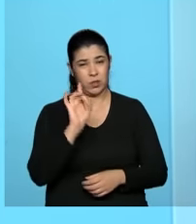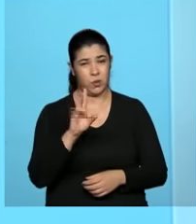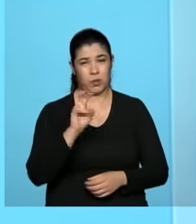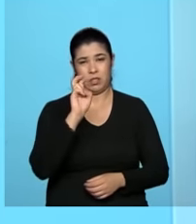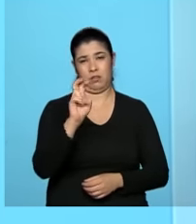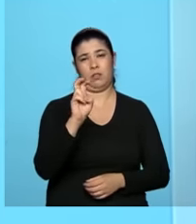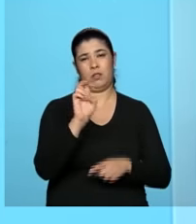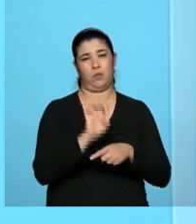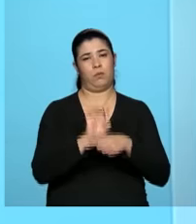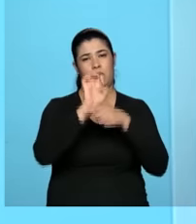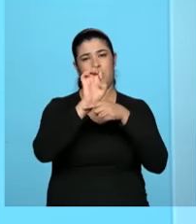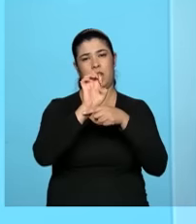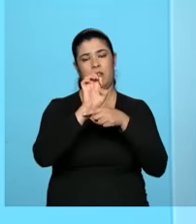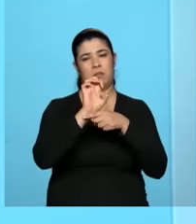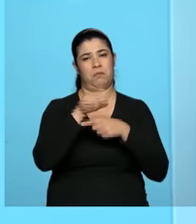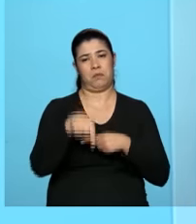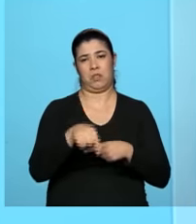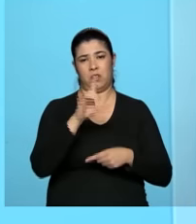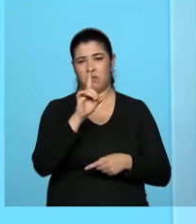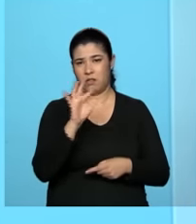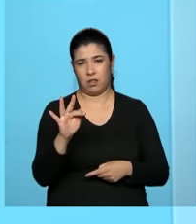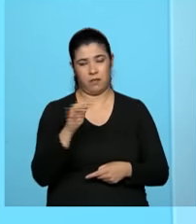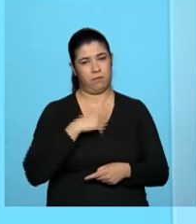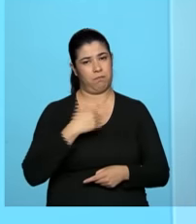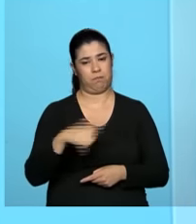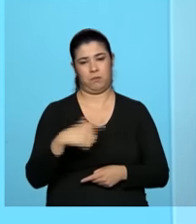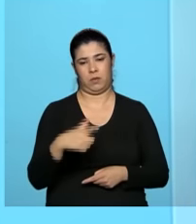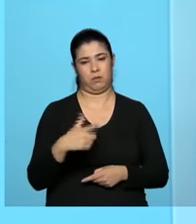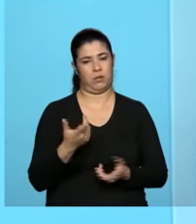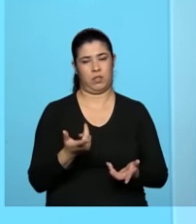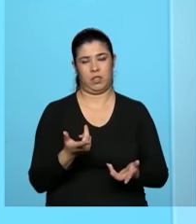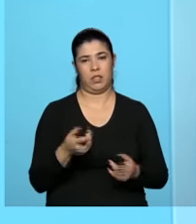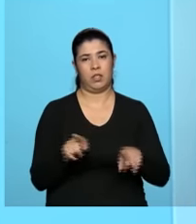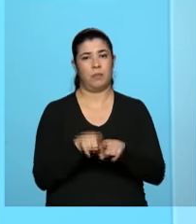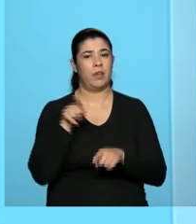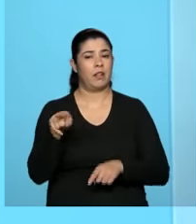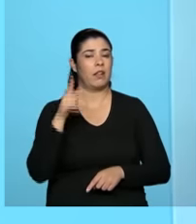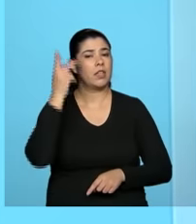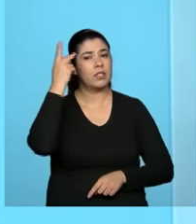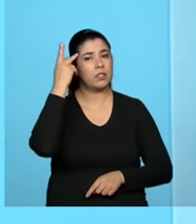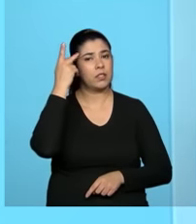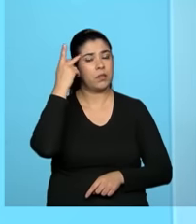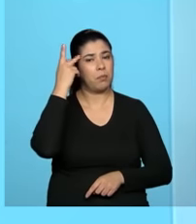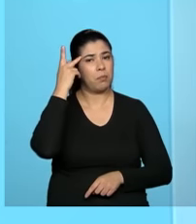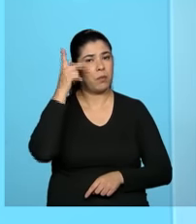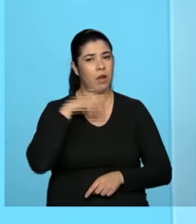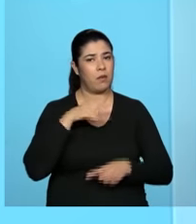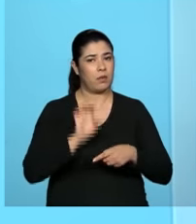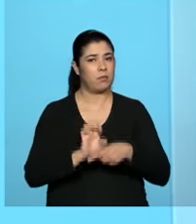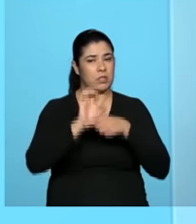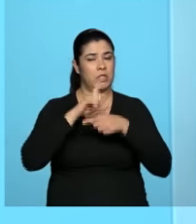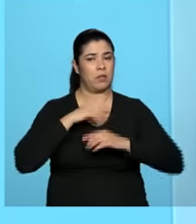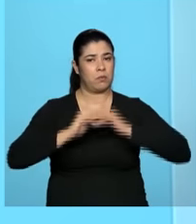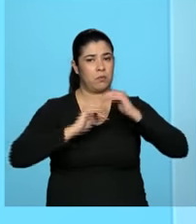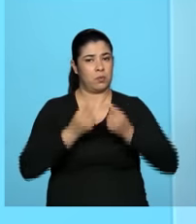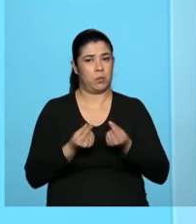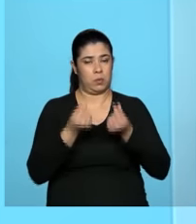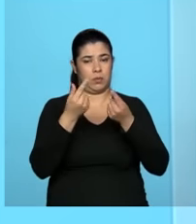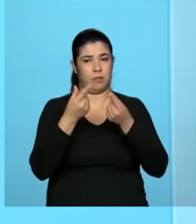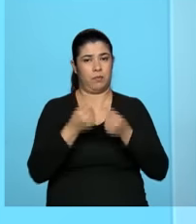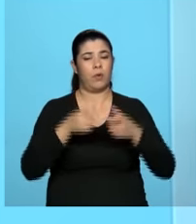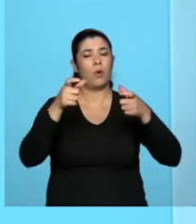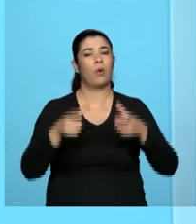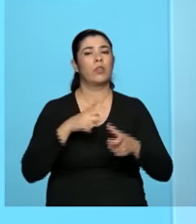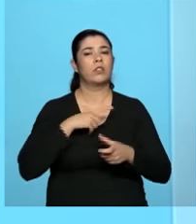estados, nem mesmo no Distrito Federal, próspero como ele é, ou em São Paulo, o estado mais rico da federação. Ele era atendido em